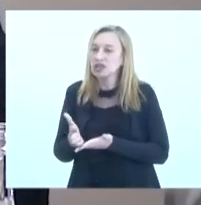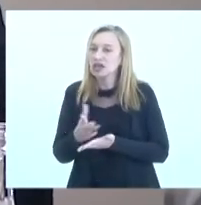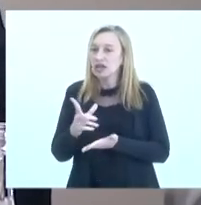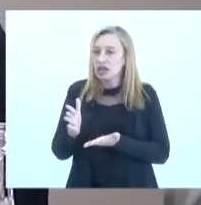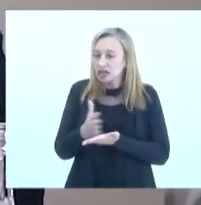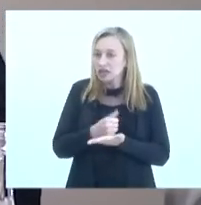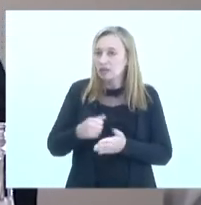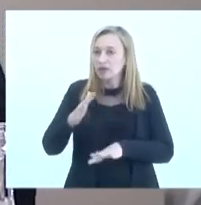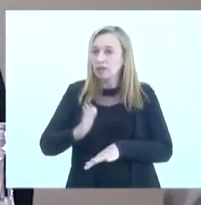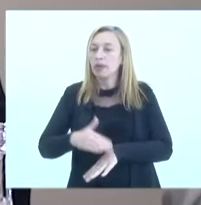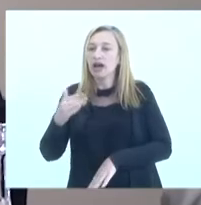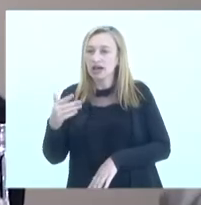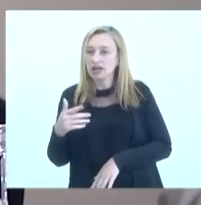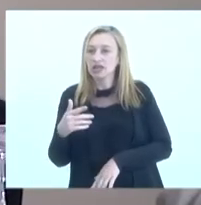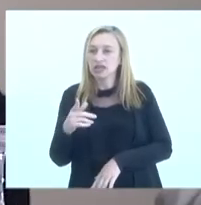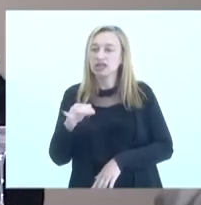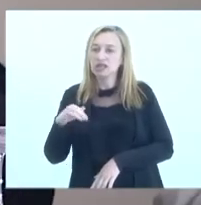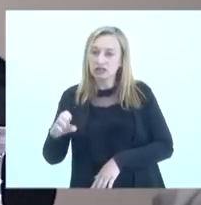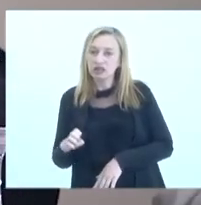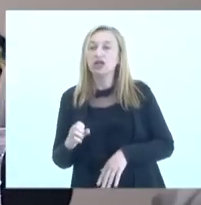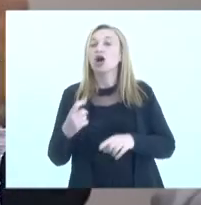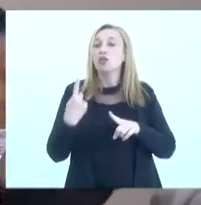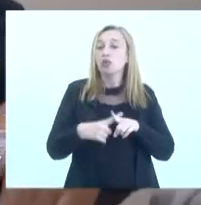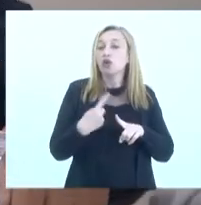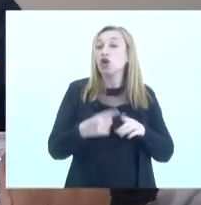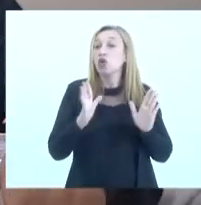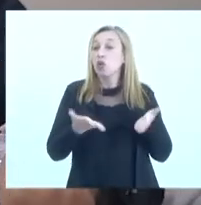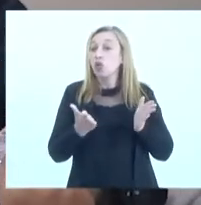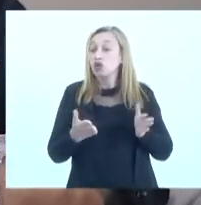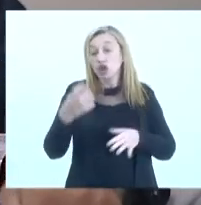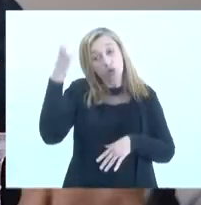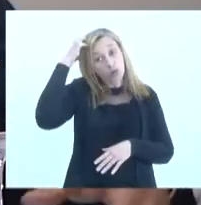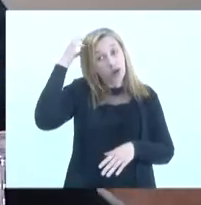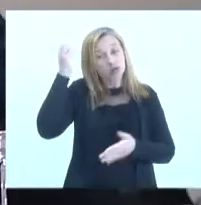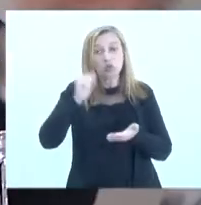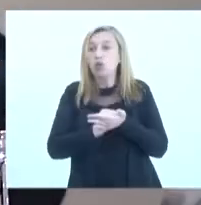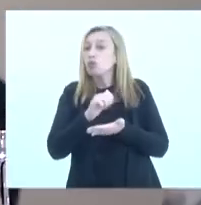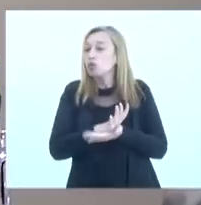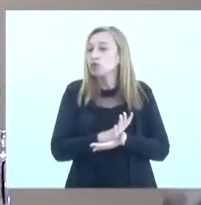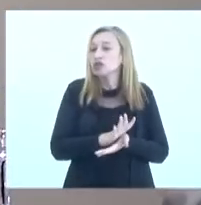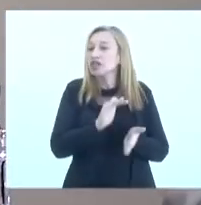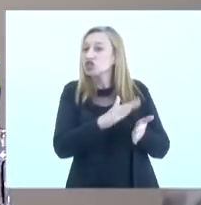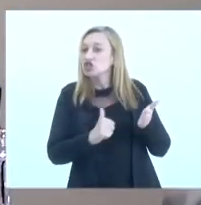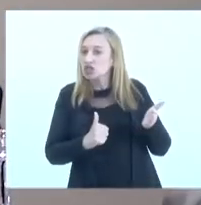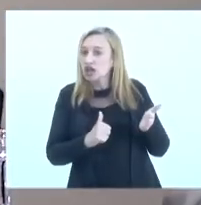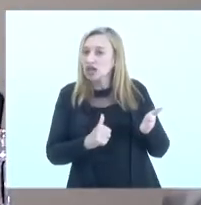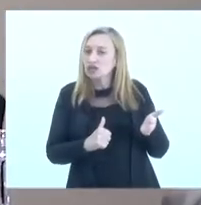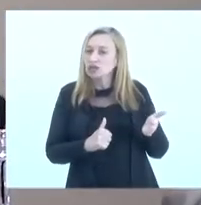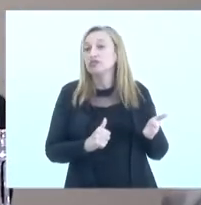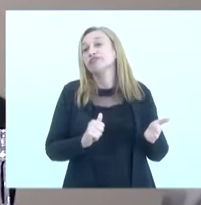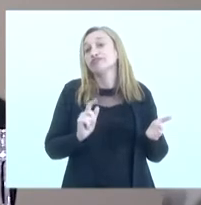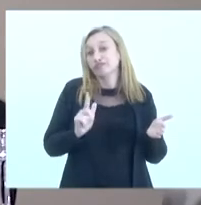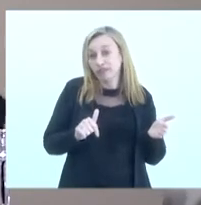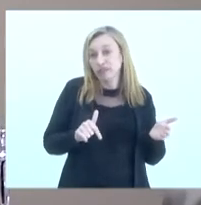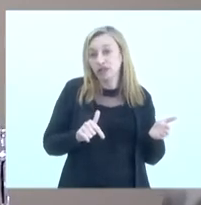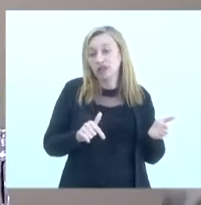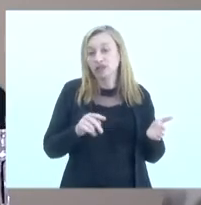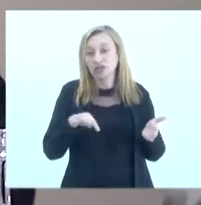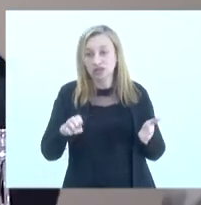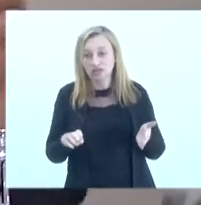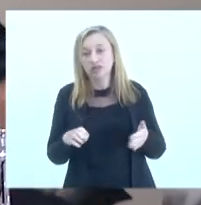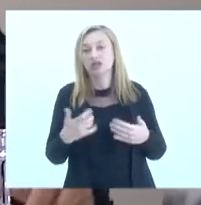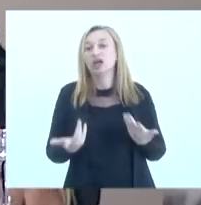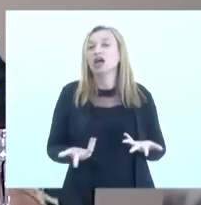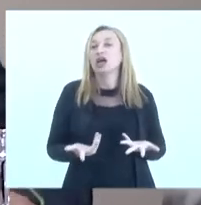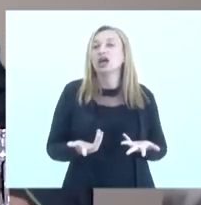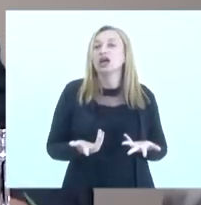média, furando o Simples. Porque ele hoje é penalizado com multa e retirado, né, do Simples.